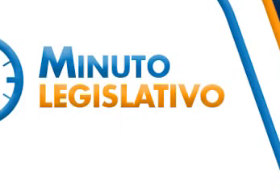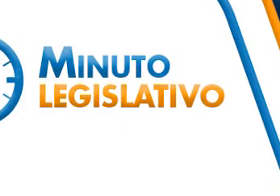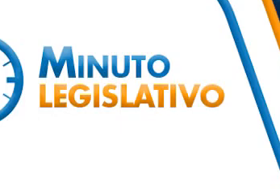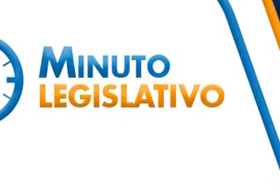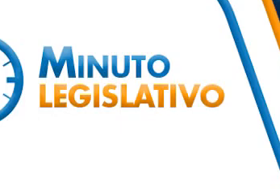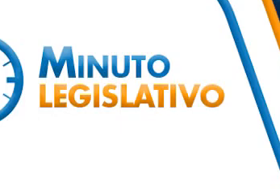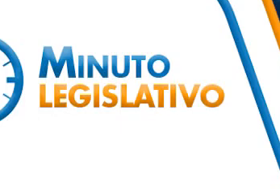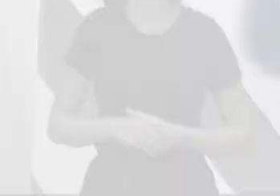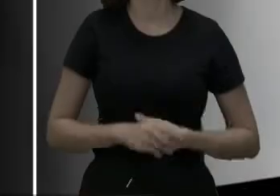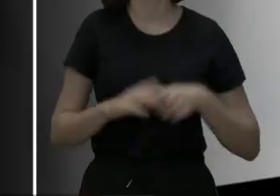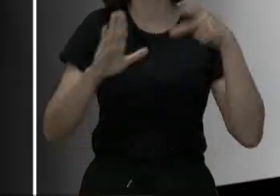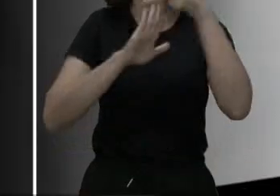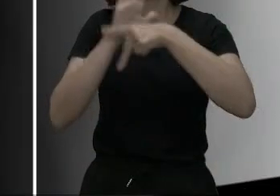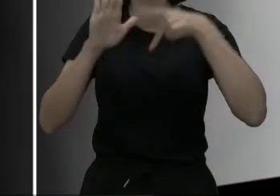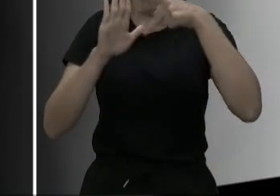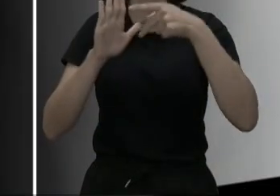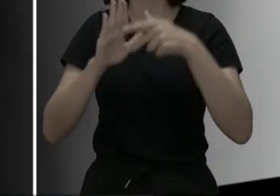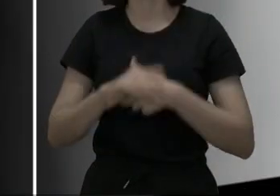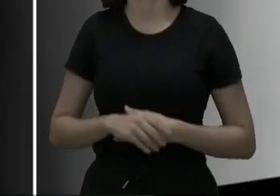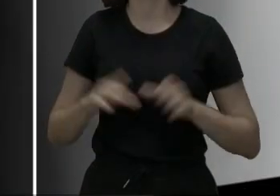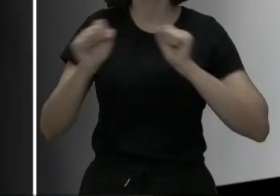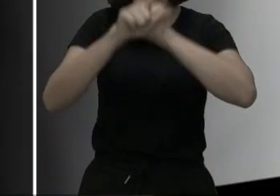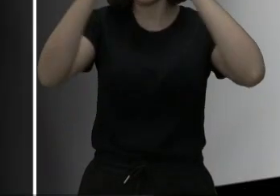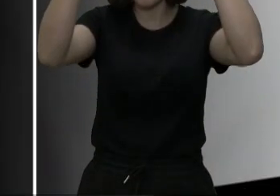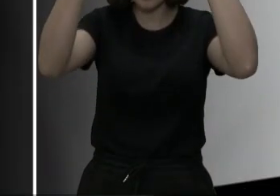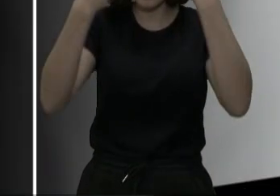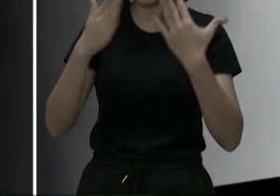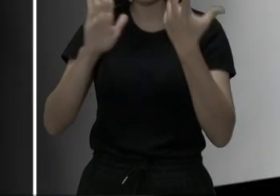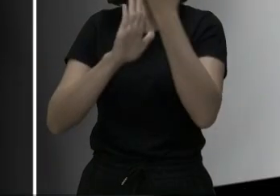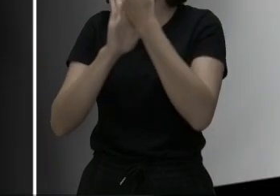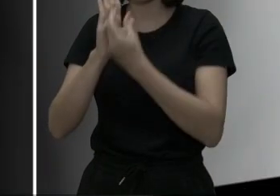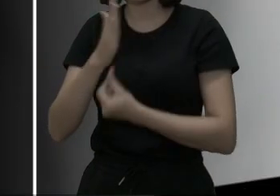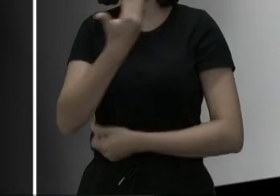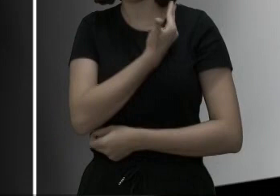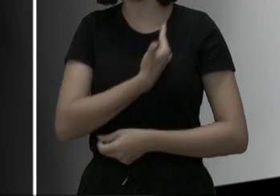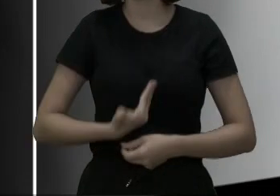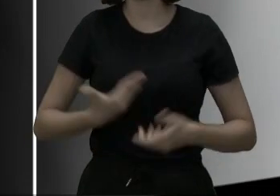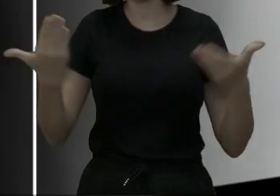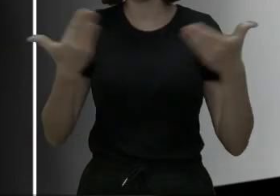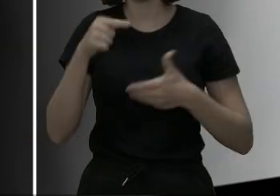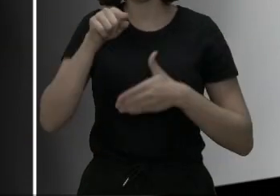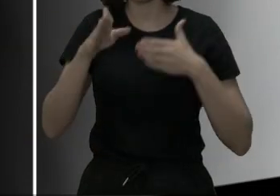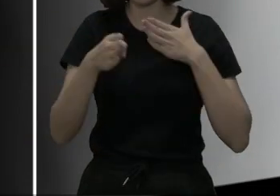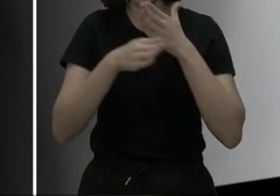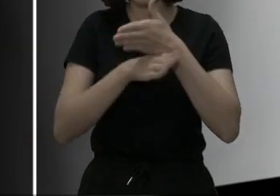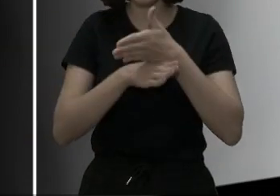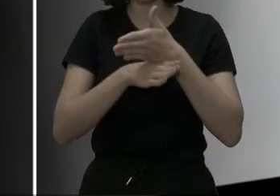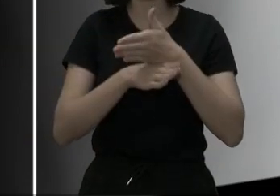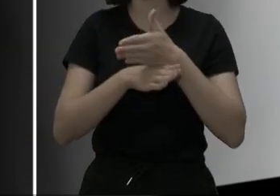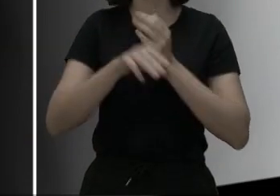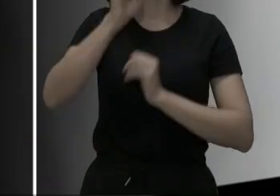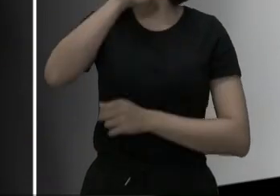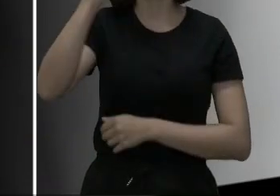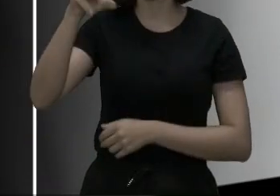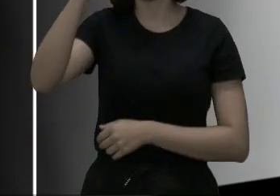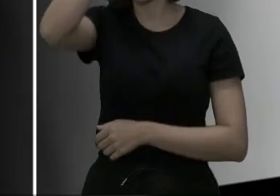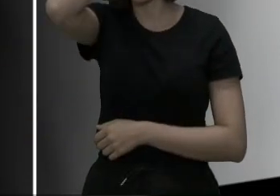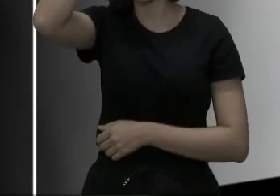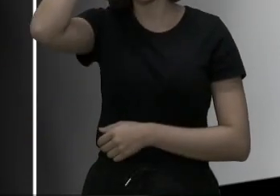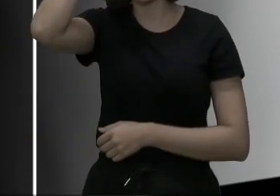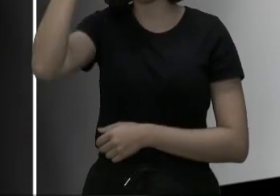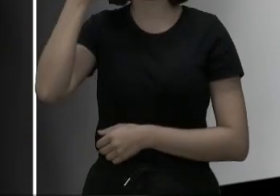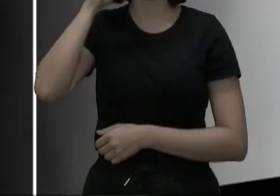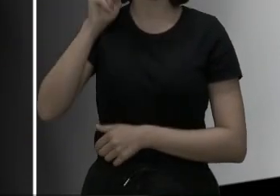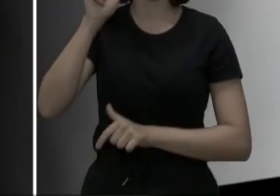emendas parlamentares. Transparência do dinheiro público. Esse aqui, hoje, se você entrar no portal da prefeitura e no Observa